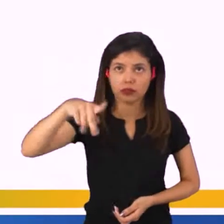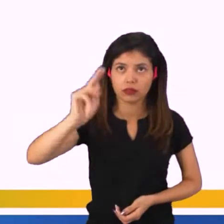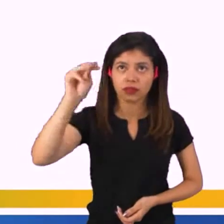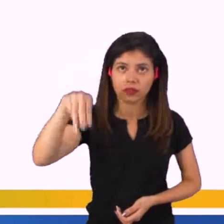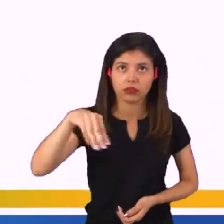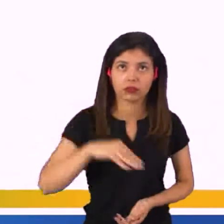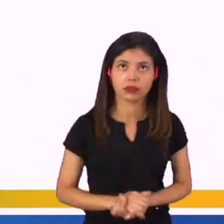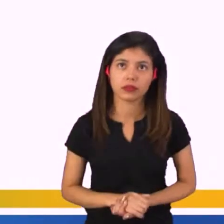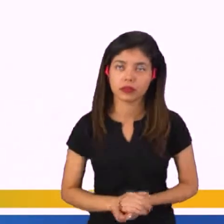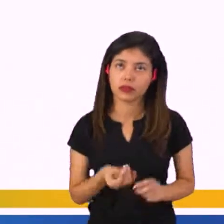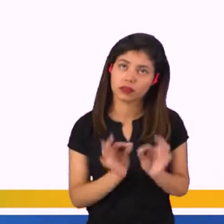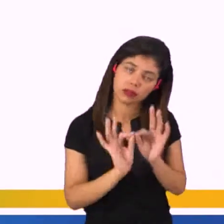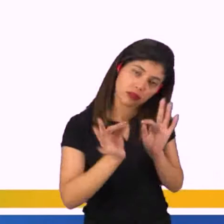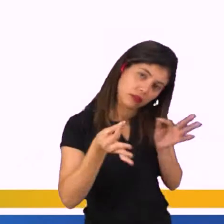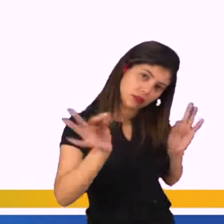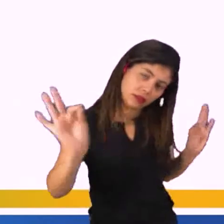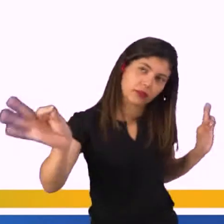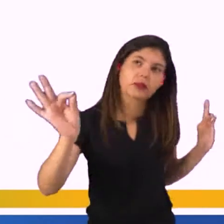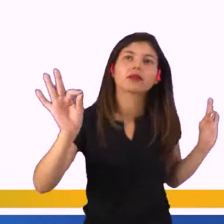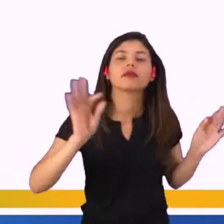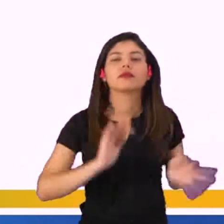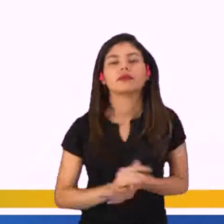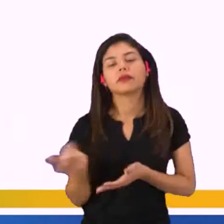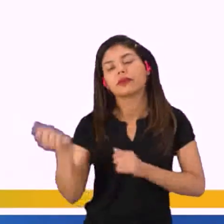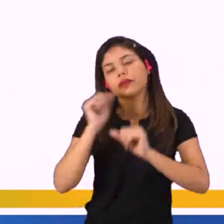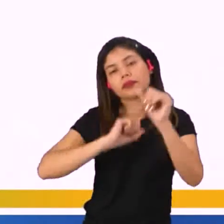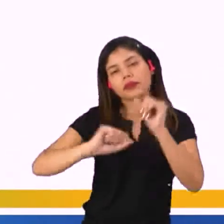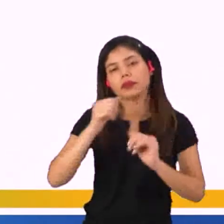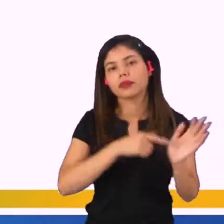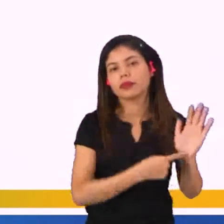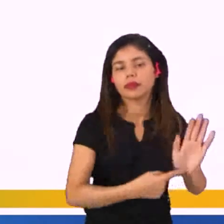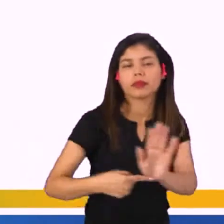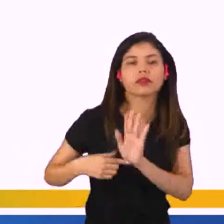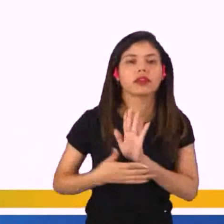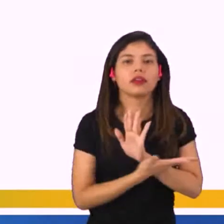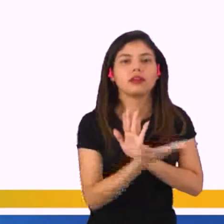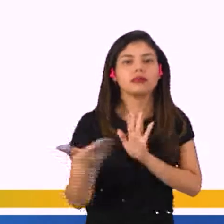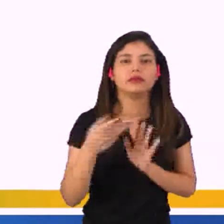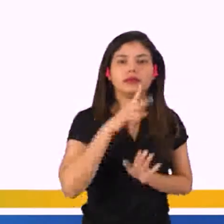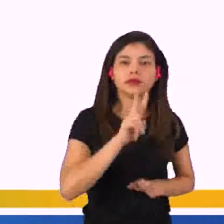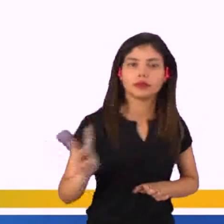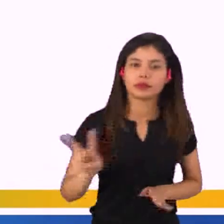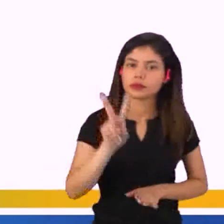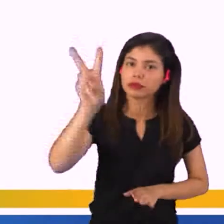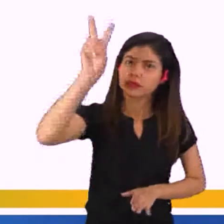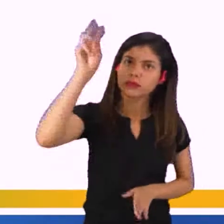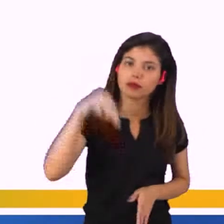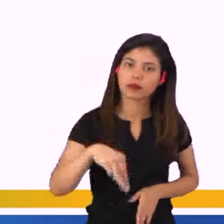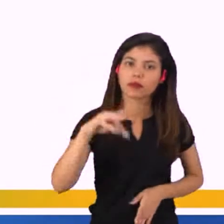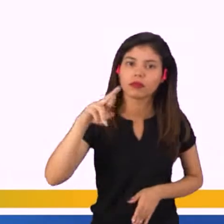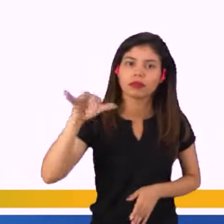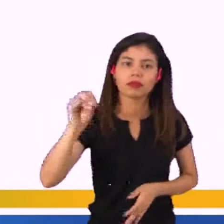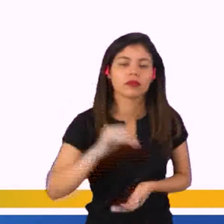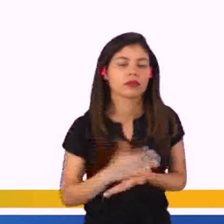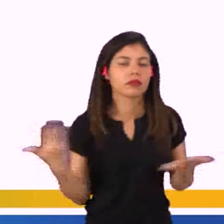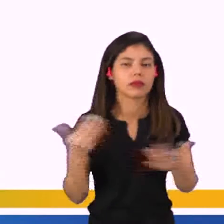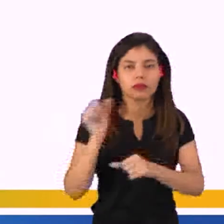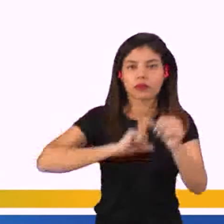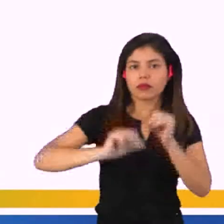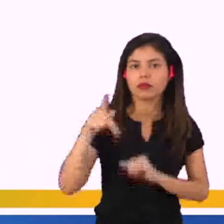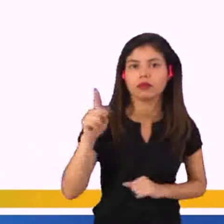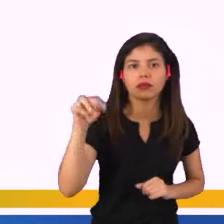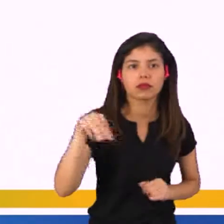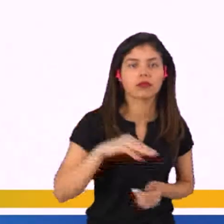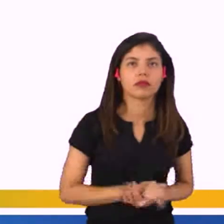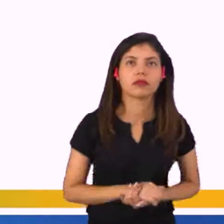294 quilômetros, né? A gente fez essa conversão aí, nós apresentamos anteriormente esse valor em metros e agora convertemos